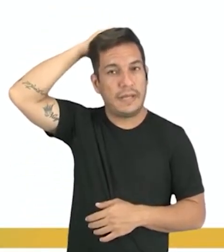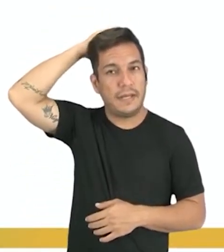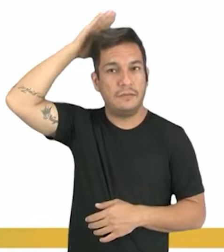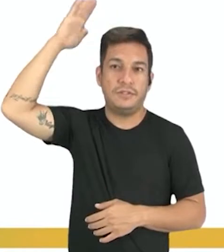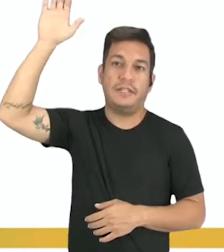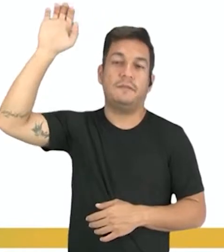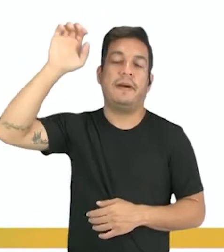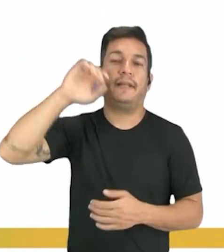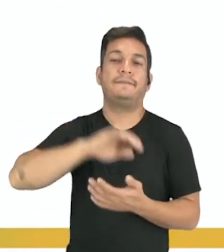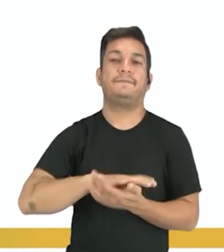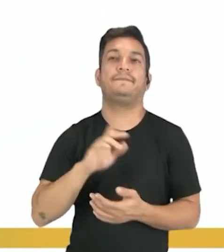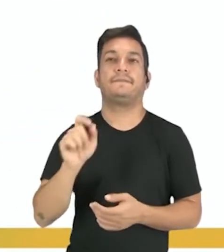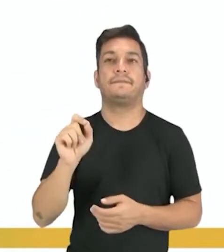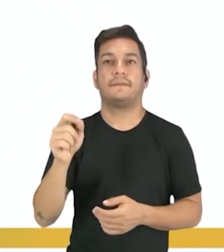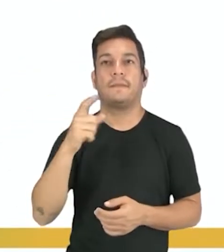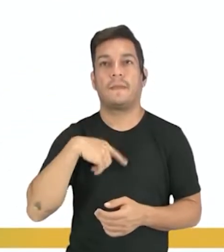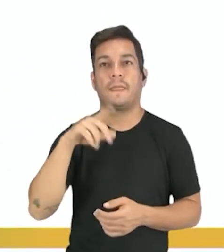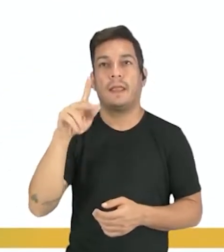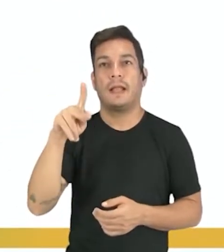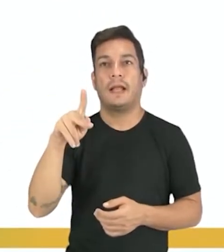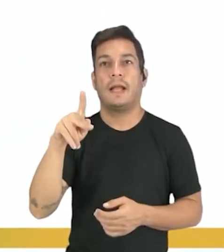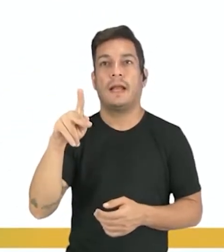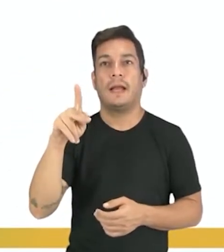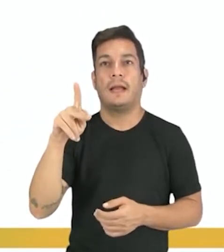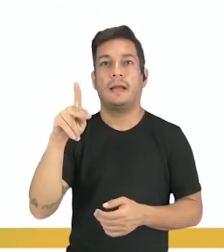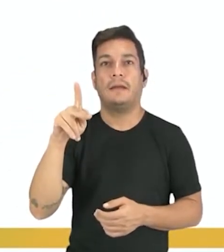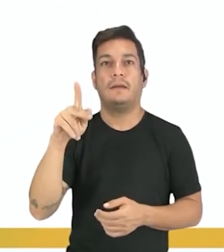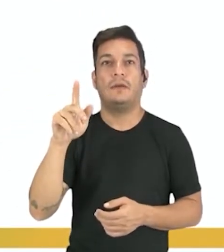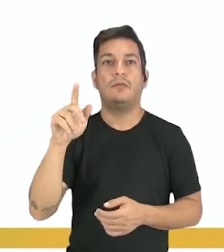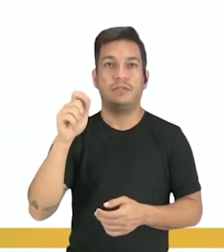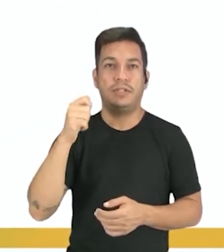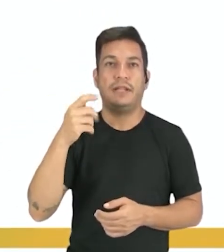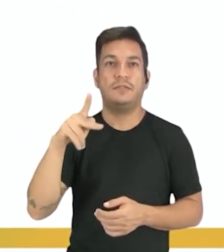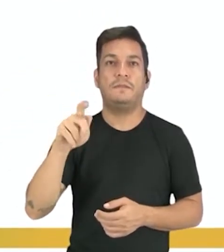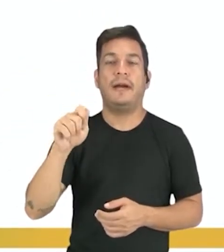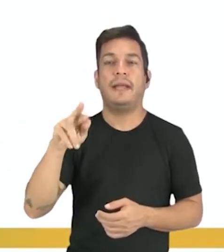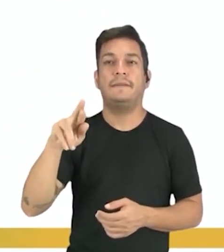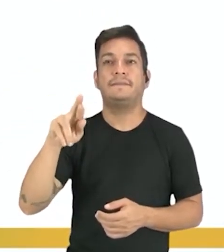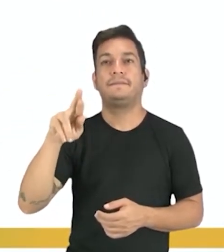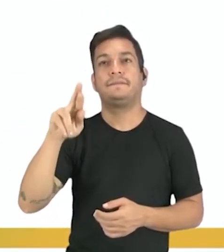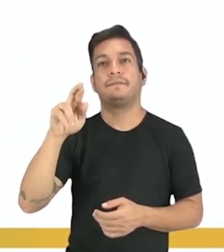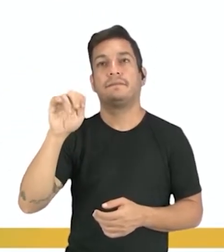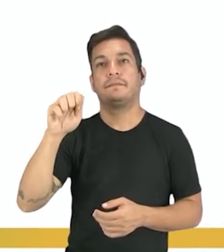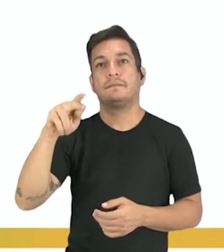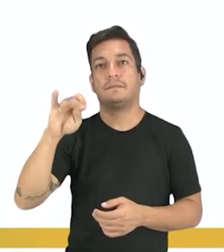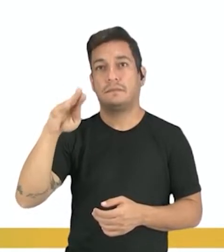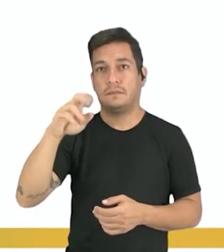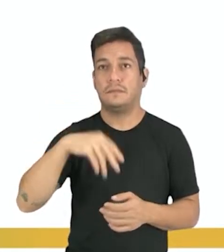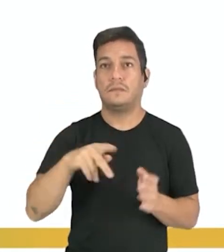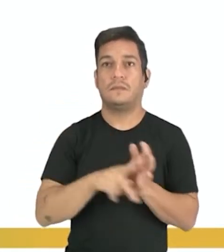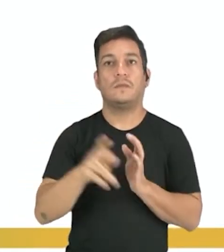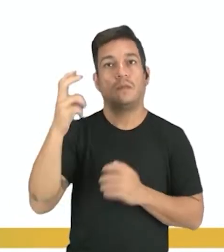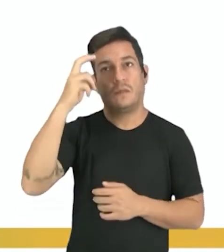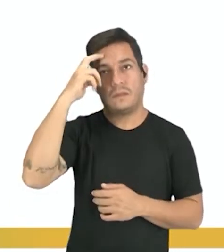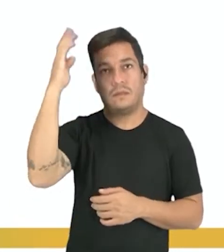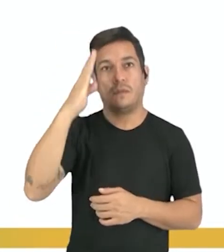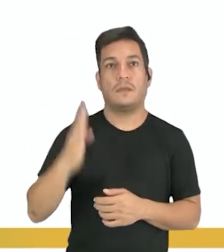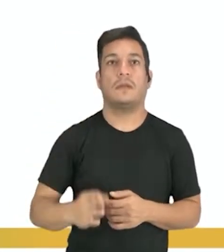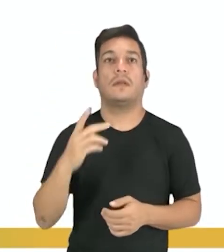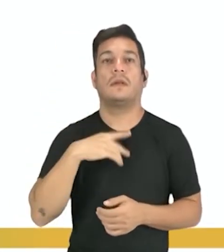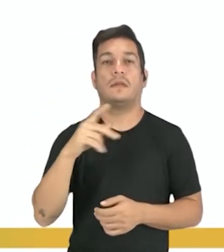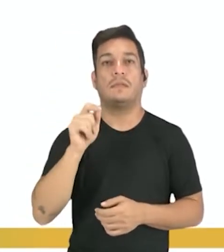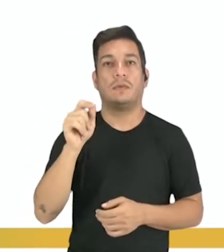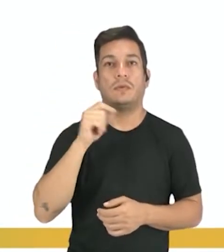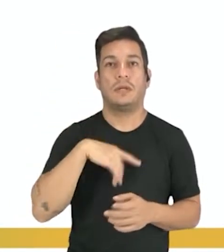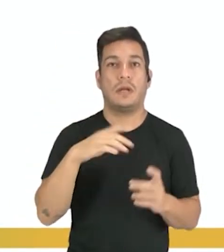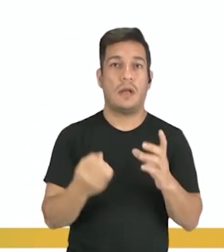patrimônio cultural do Brasil pelo ipané Instituto do patrimônio histórico e artístico nacional o nome da dança